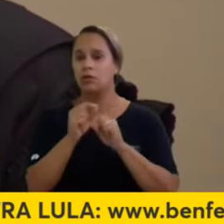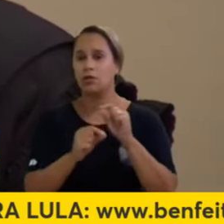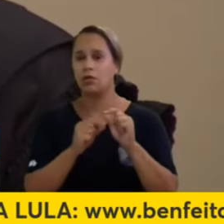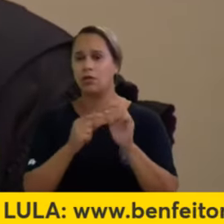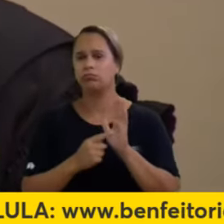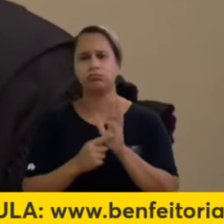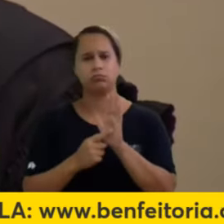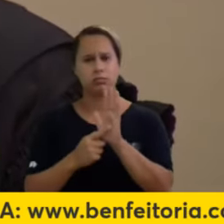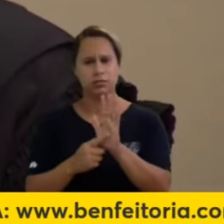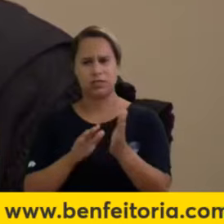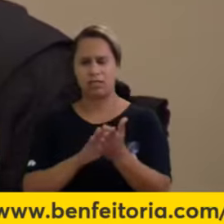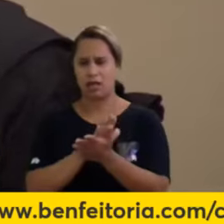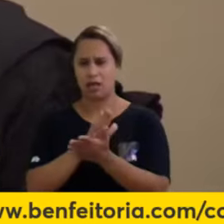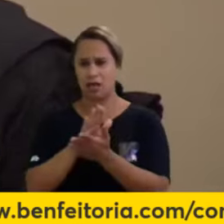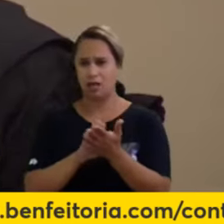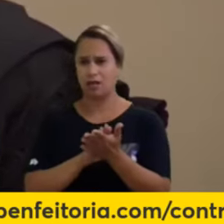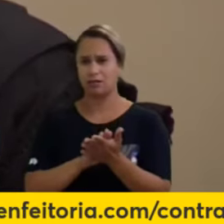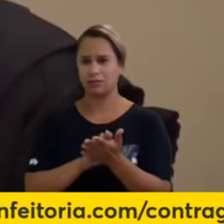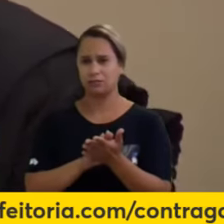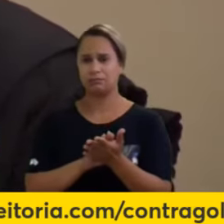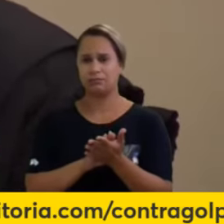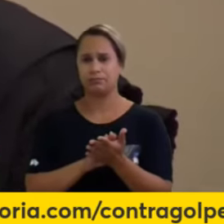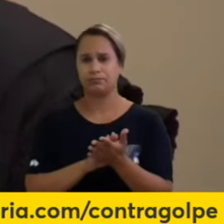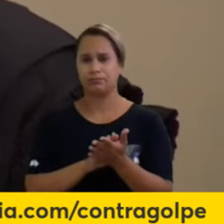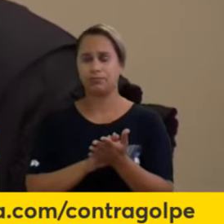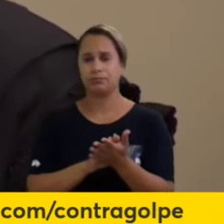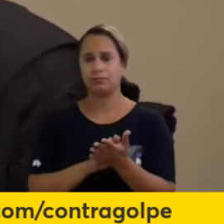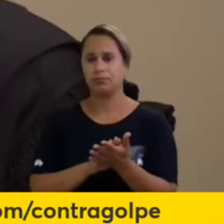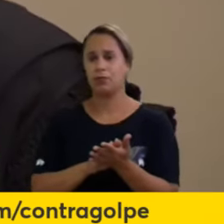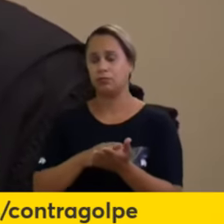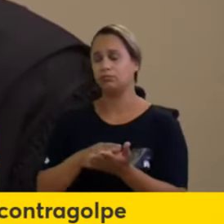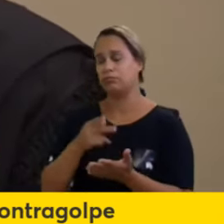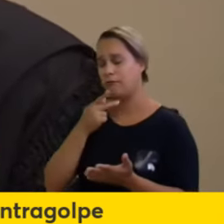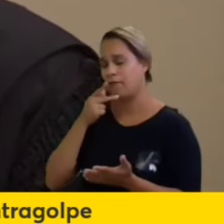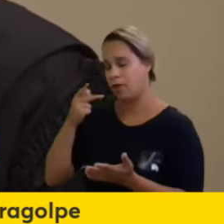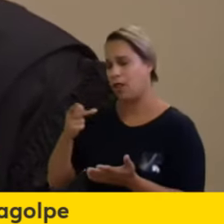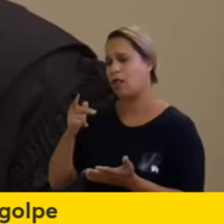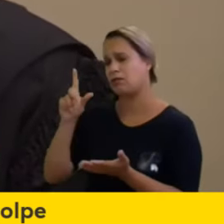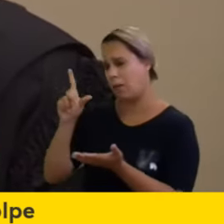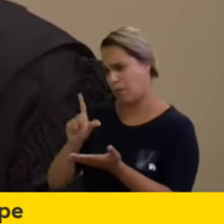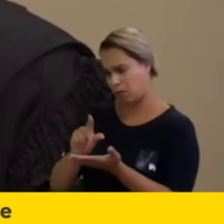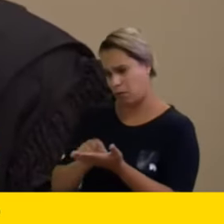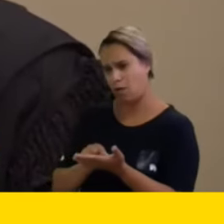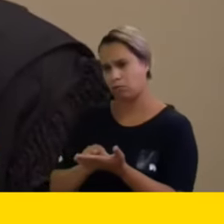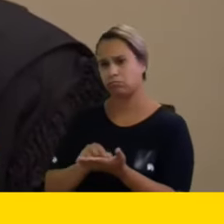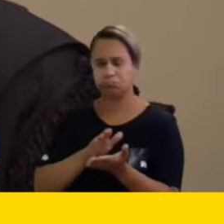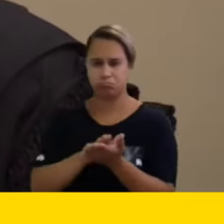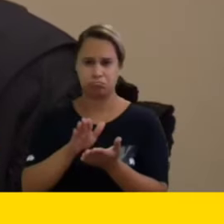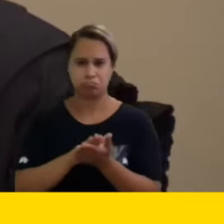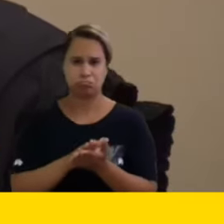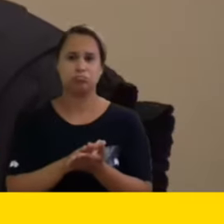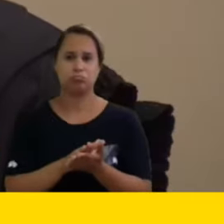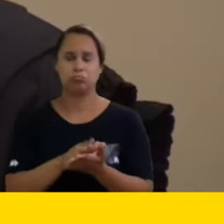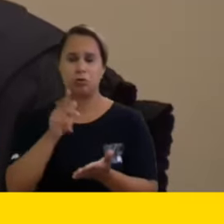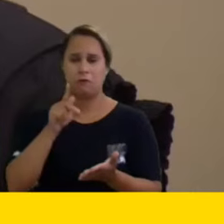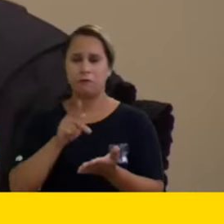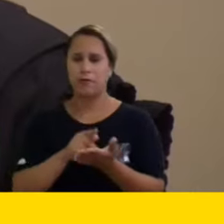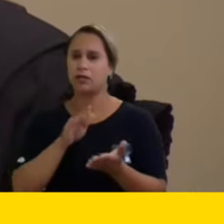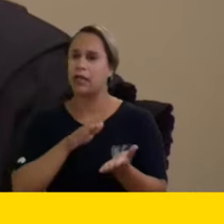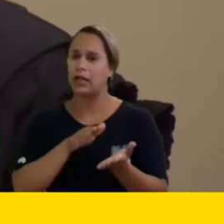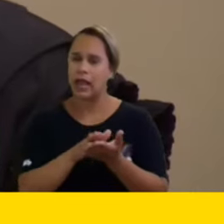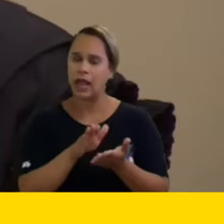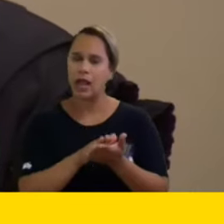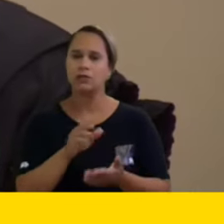alegaram que essas despesas seriam menores do que as efetivamente gastas porque não trouxeram orçamentos para cotejar E demonstrar omissão nos gastos